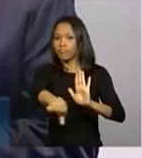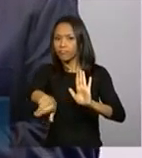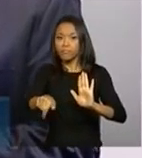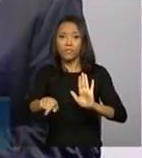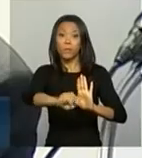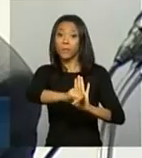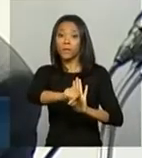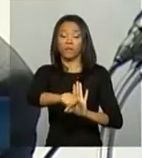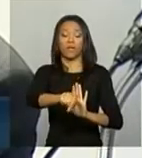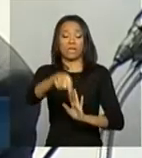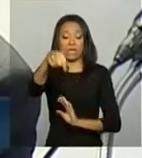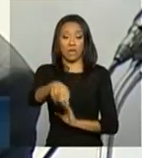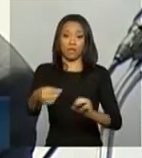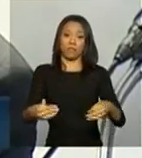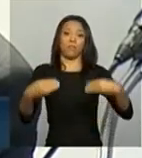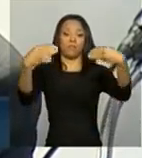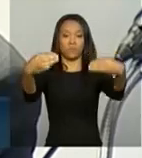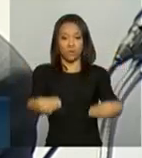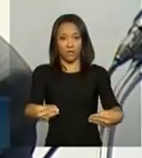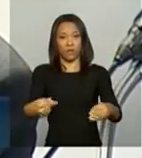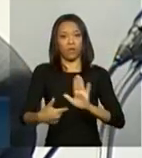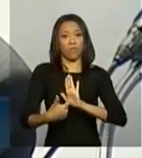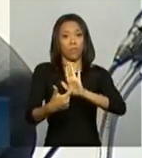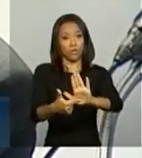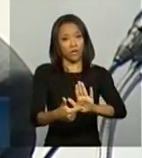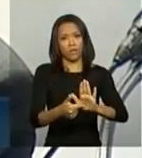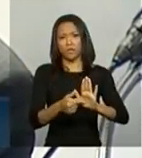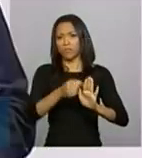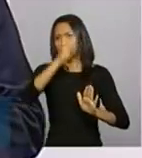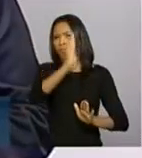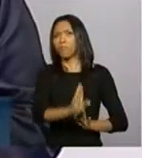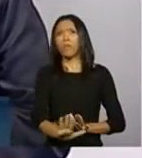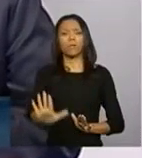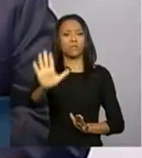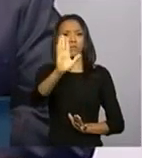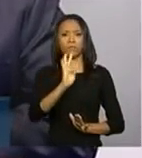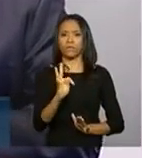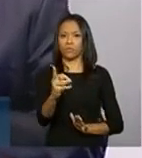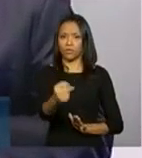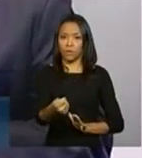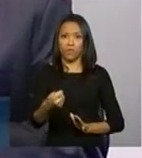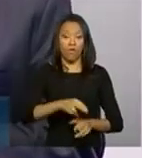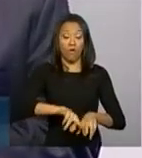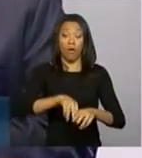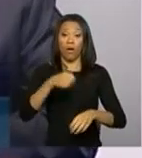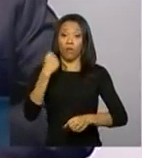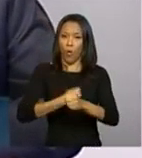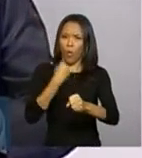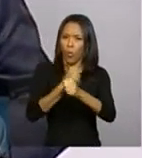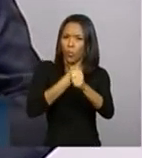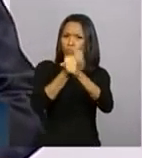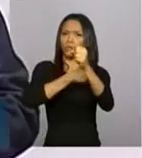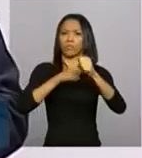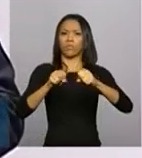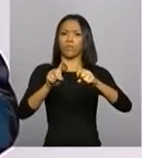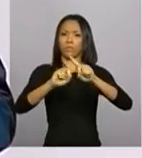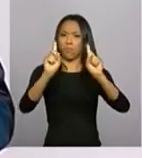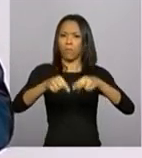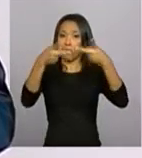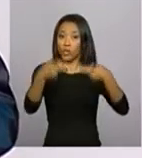fizeram com que esse ministério apresentasse para a nação brasileira um volume de obras, de projetos